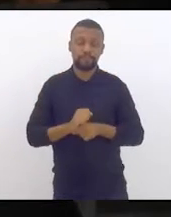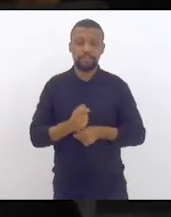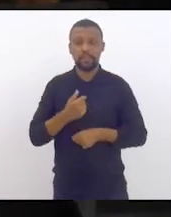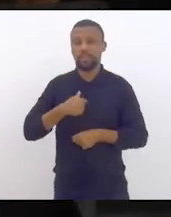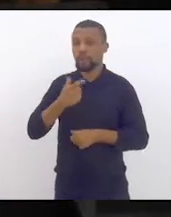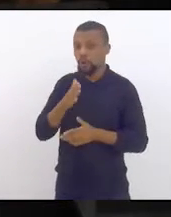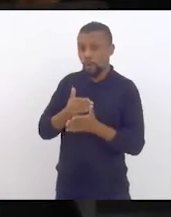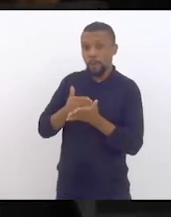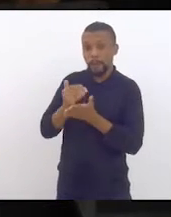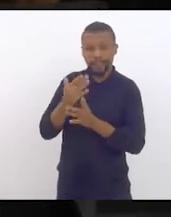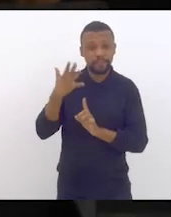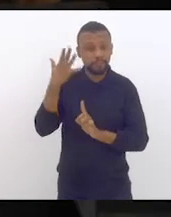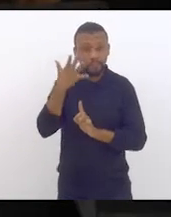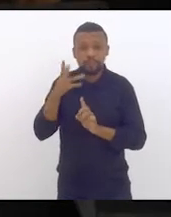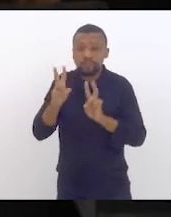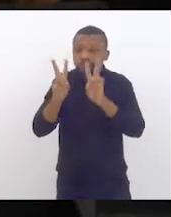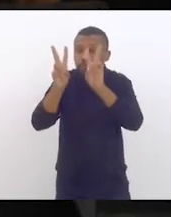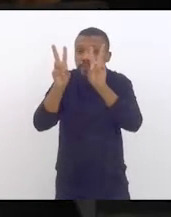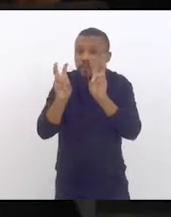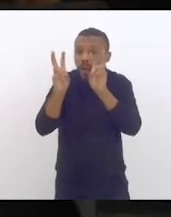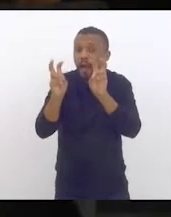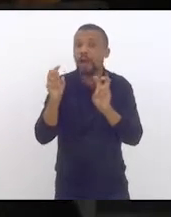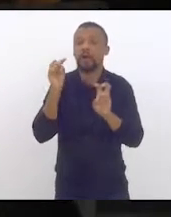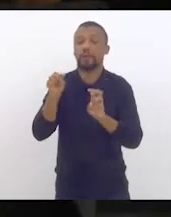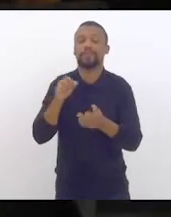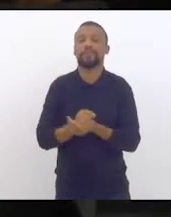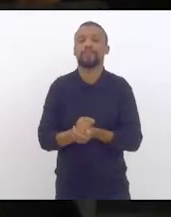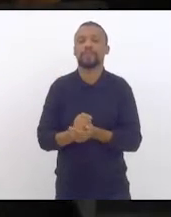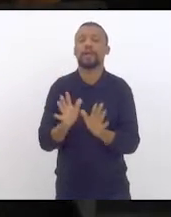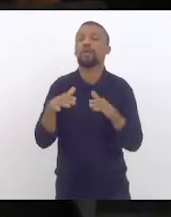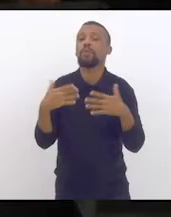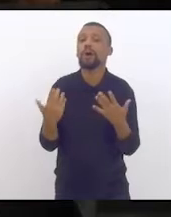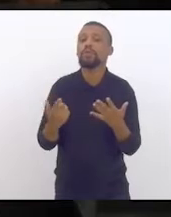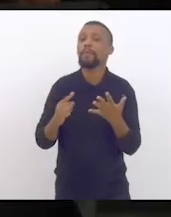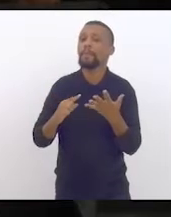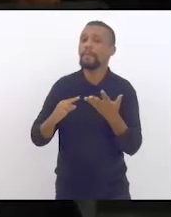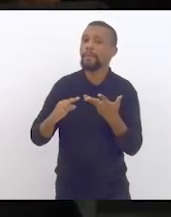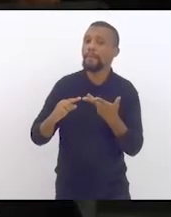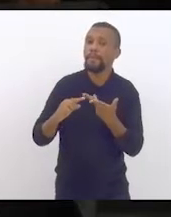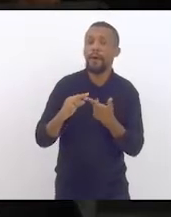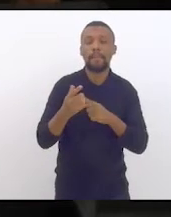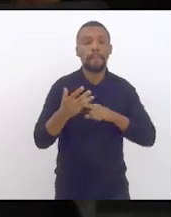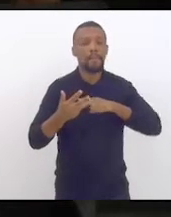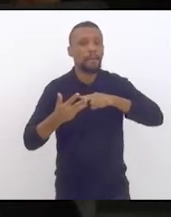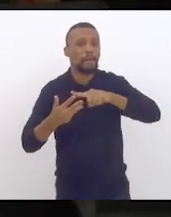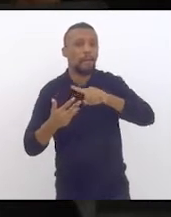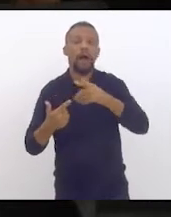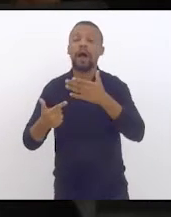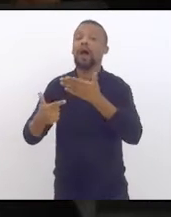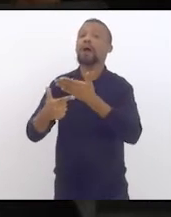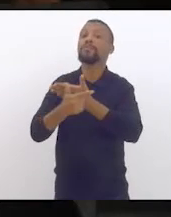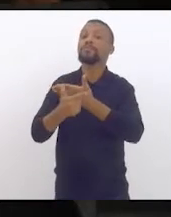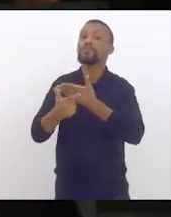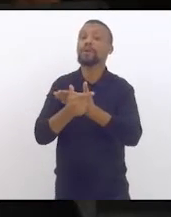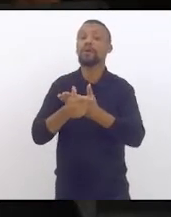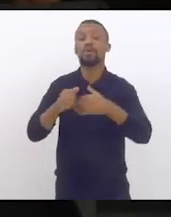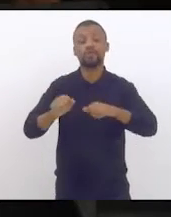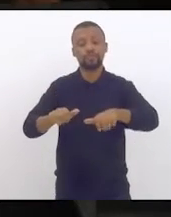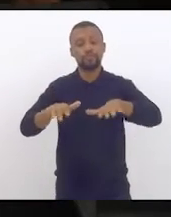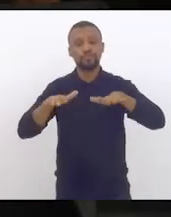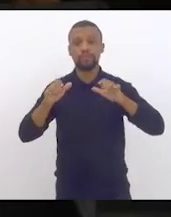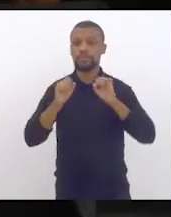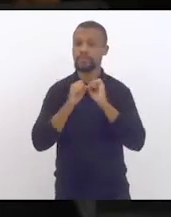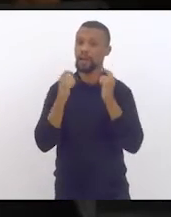título O que são as funções do Parlamento Fluminense e o